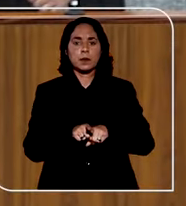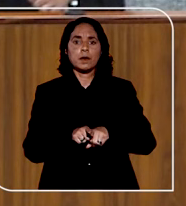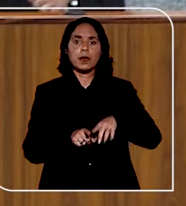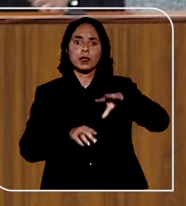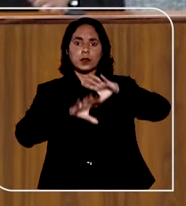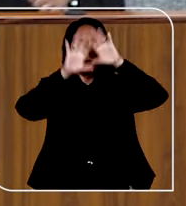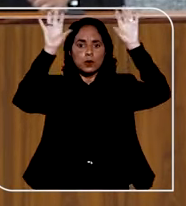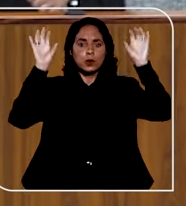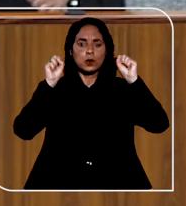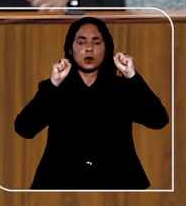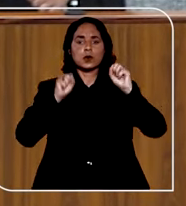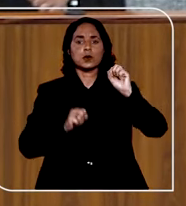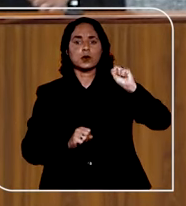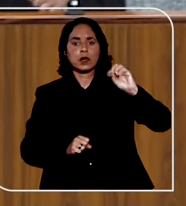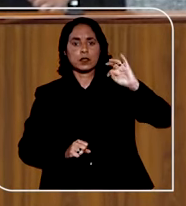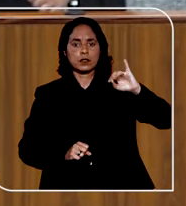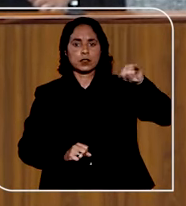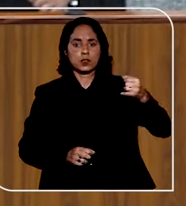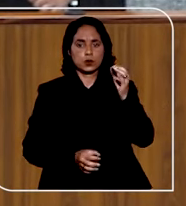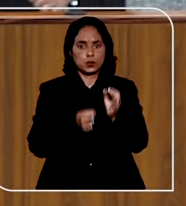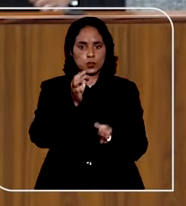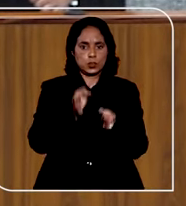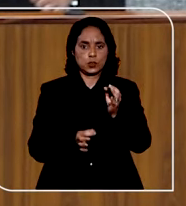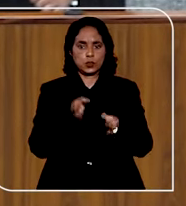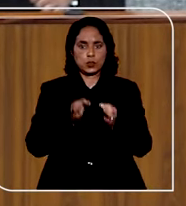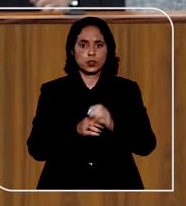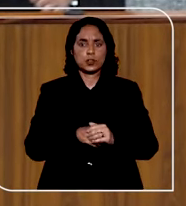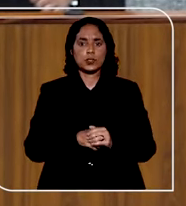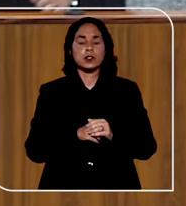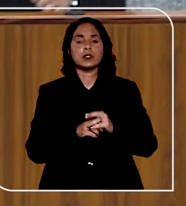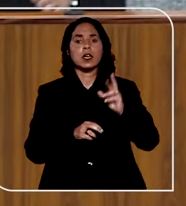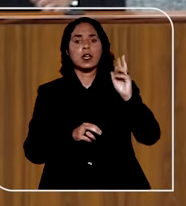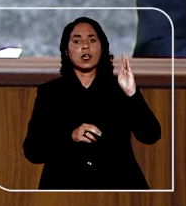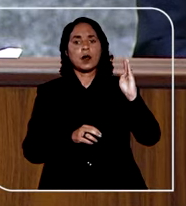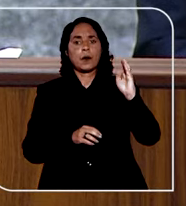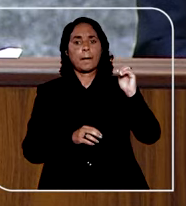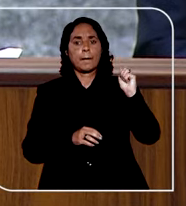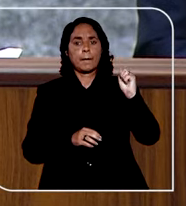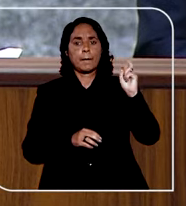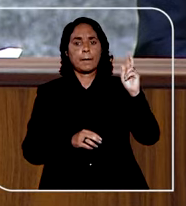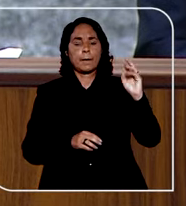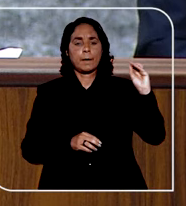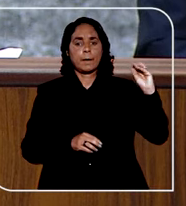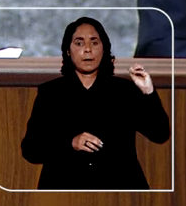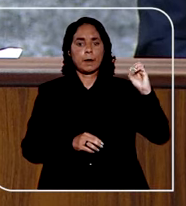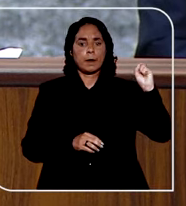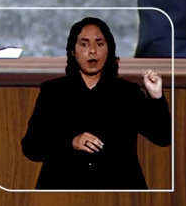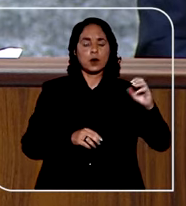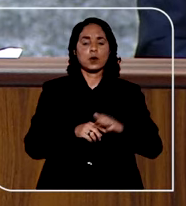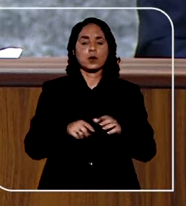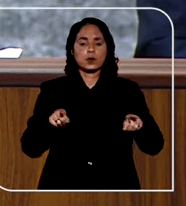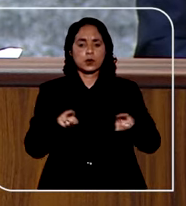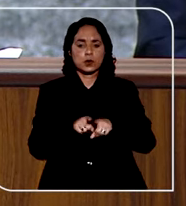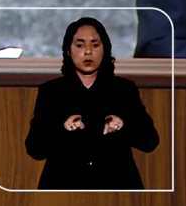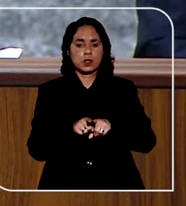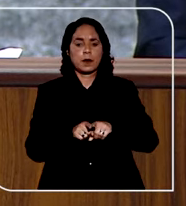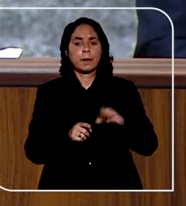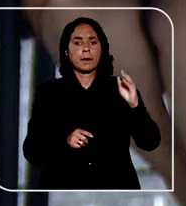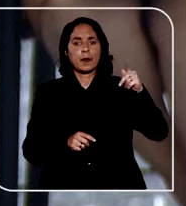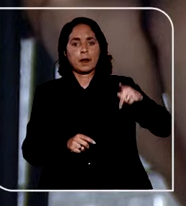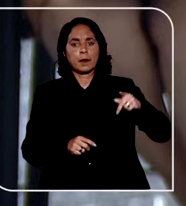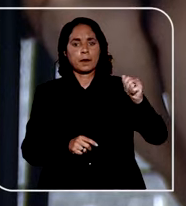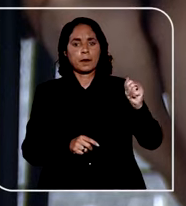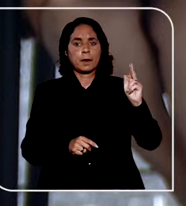Tribunal Federal e do Conselho Nacional de Justiça Ministro luí Roberto Barroso o procurador-geral da República Paulo gon